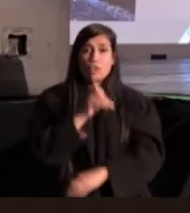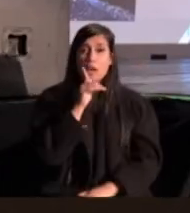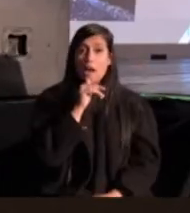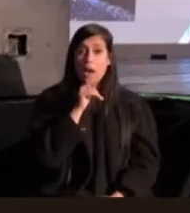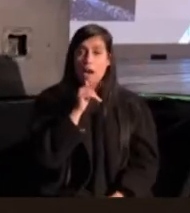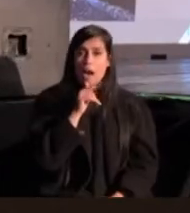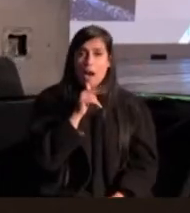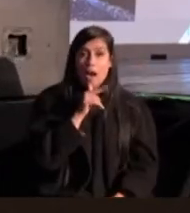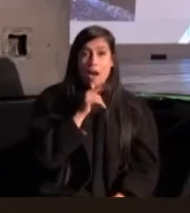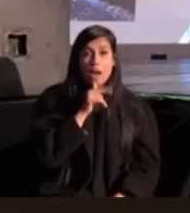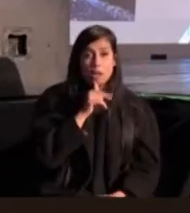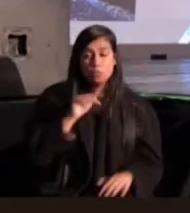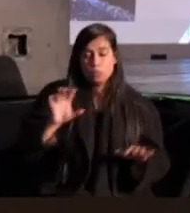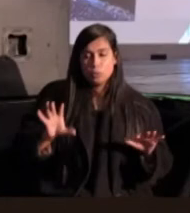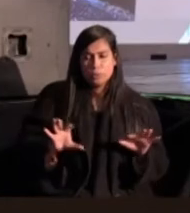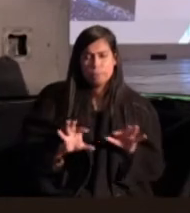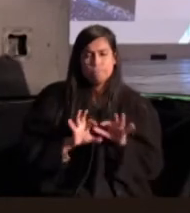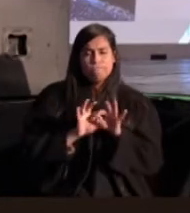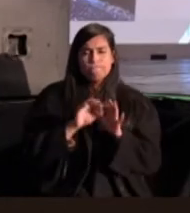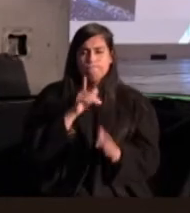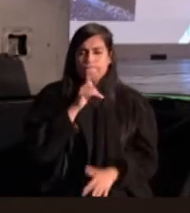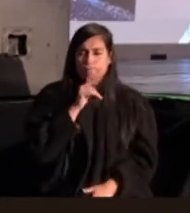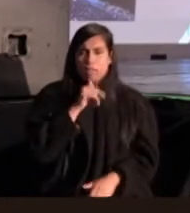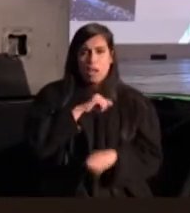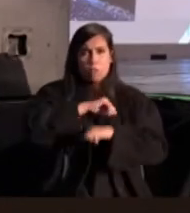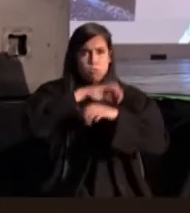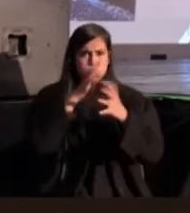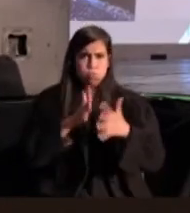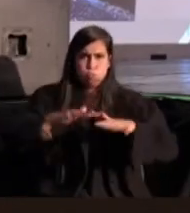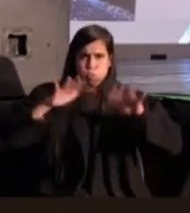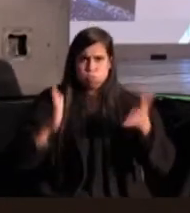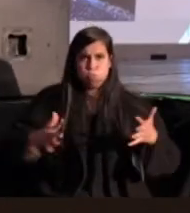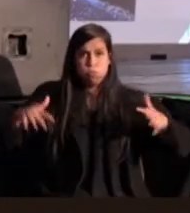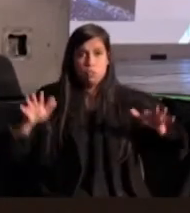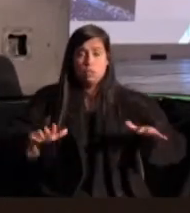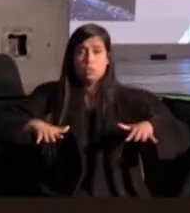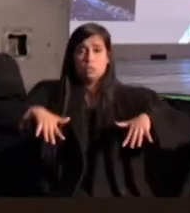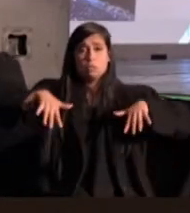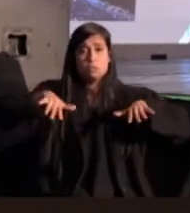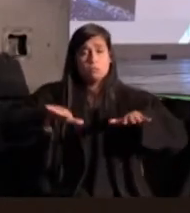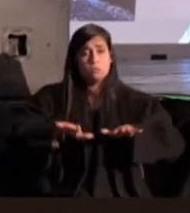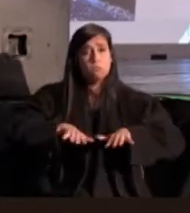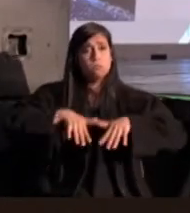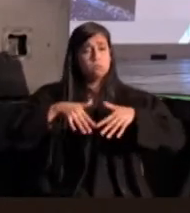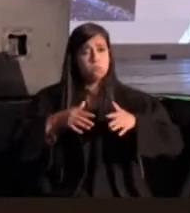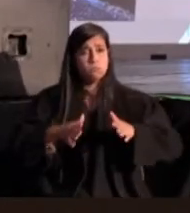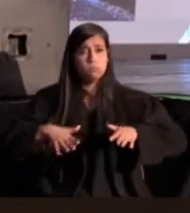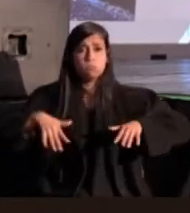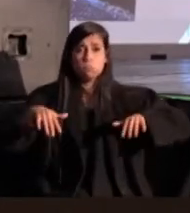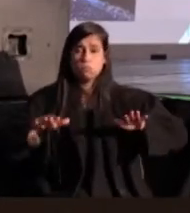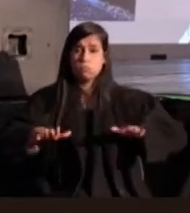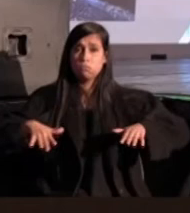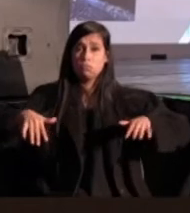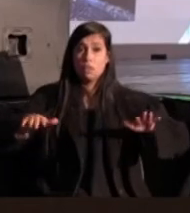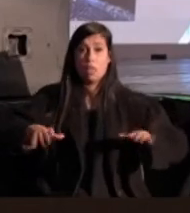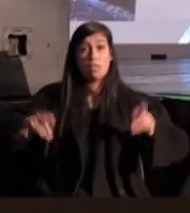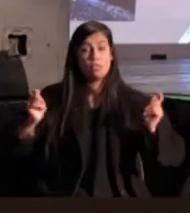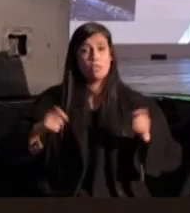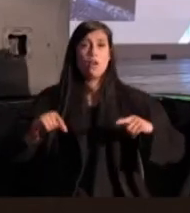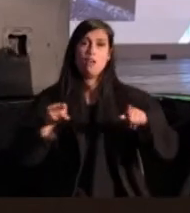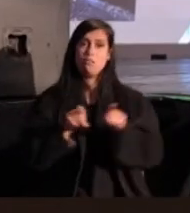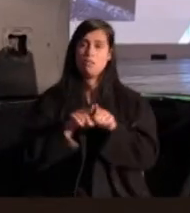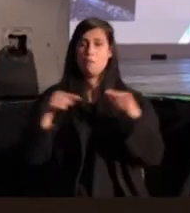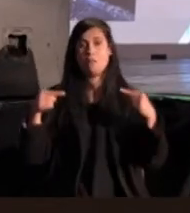se comporta de muitas maneiras, pode ser um maremoto, pode ser uma onda calma ou não. O que tem